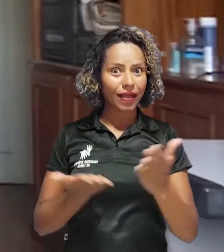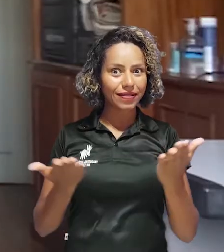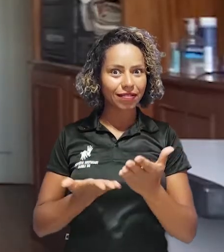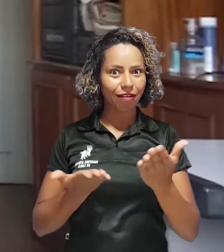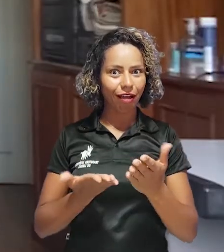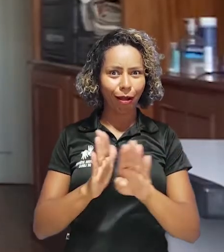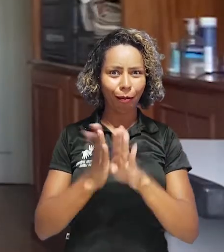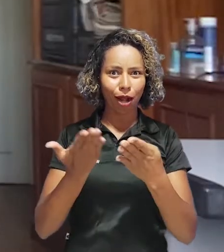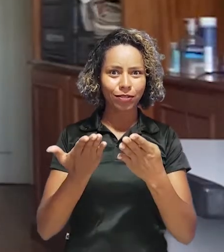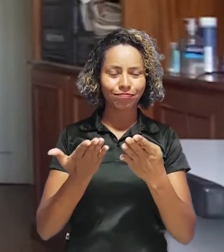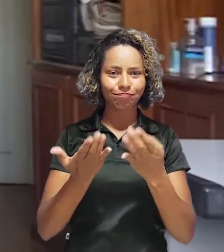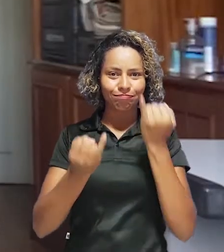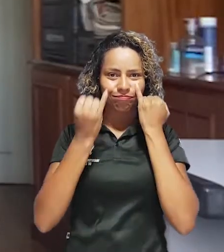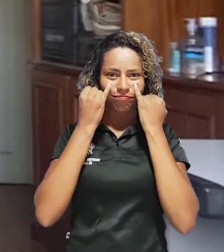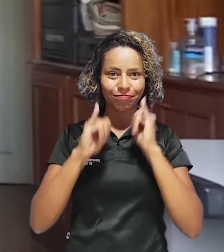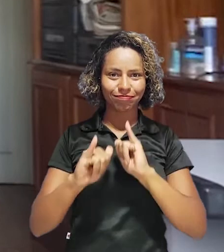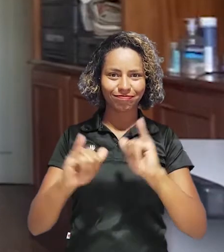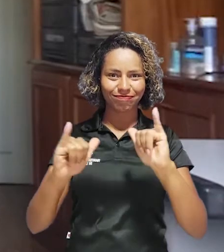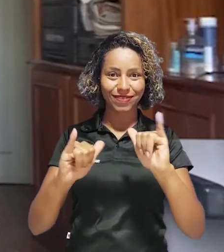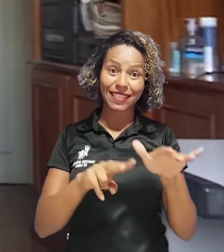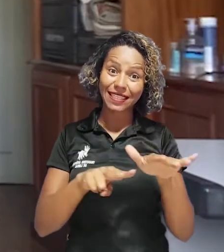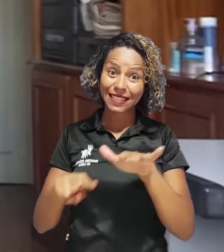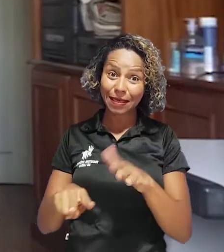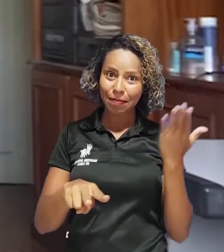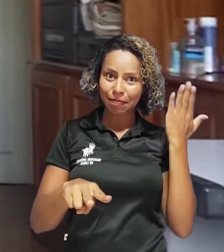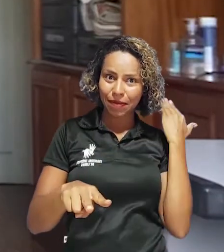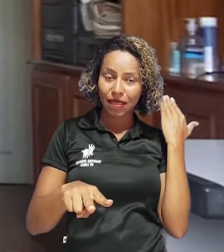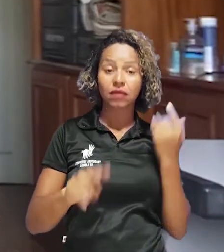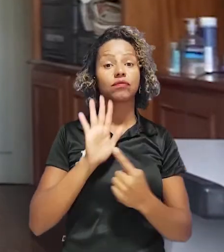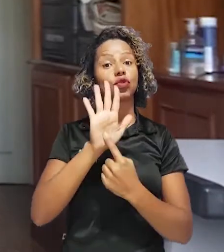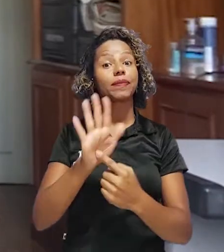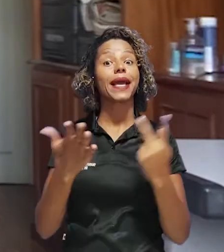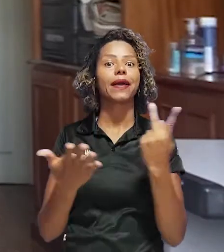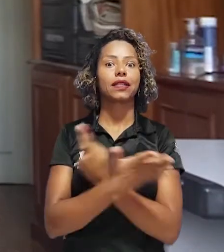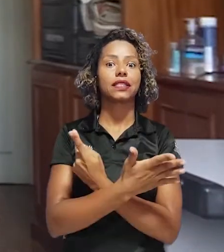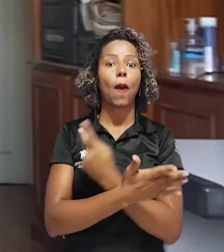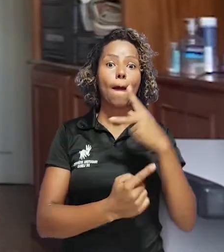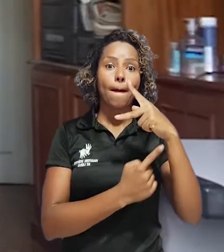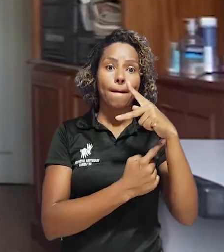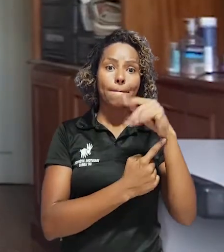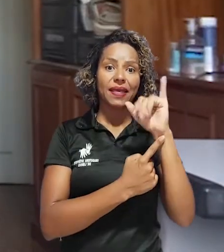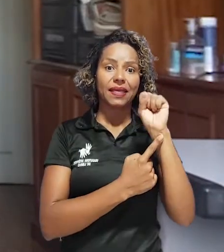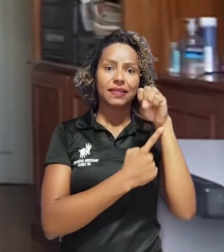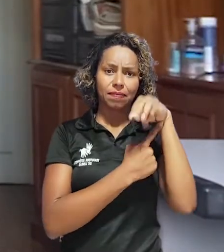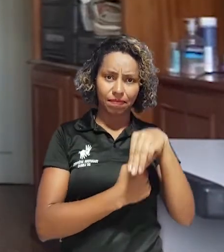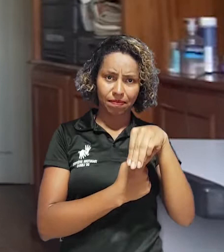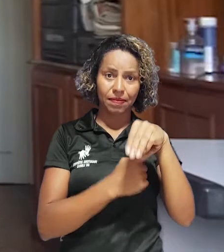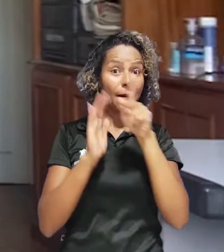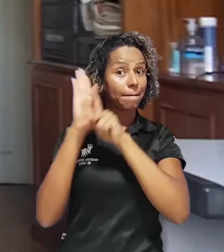o Santos o boletim de notícias dessa semana destacando o adiamento do módulo 1 do sni